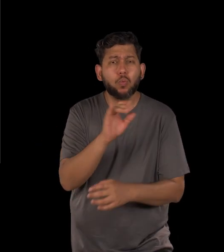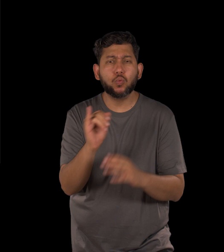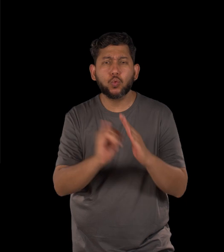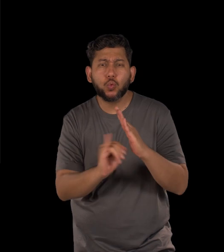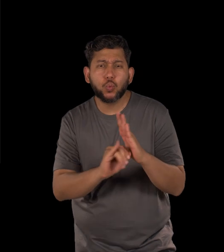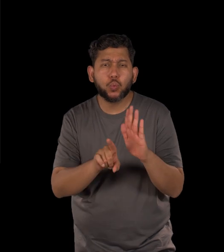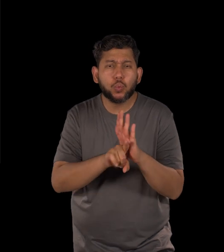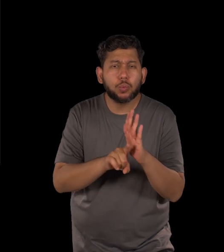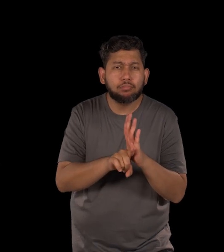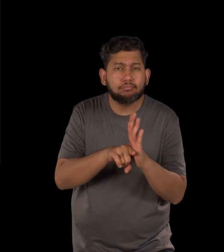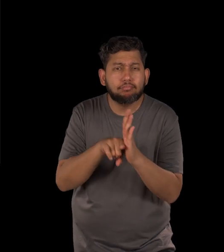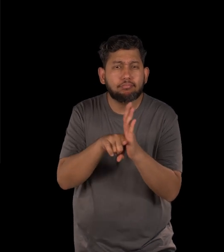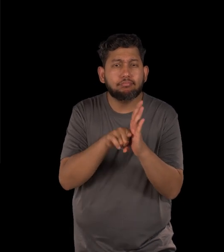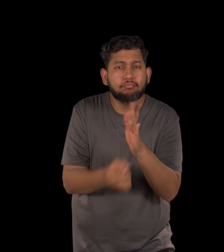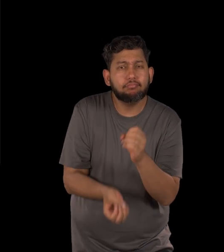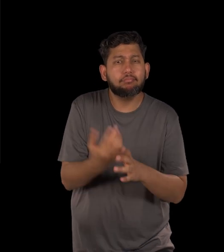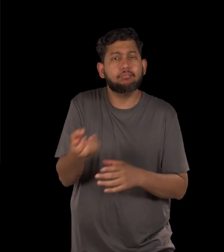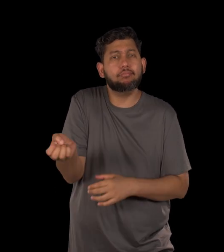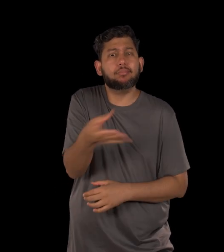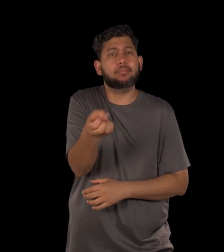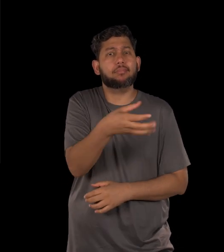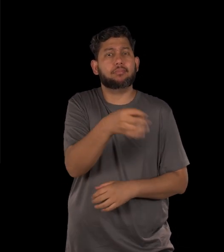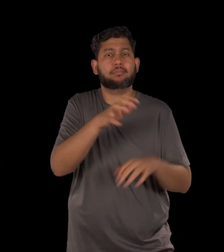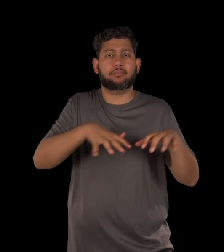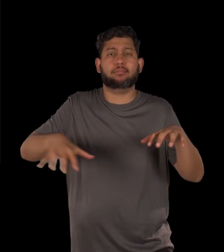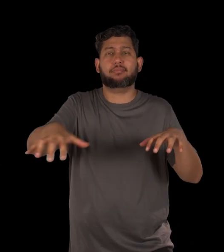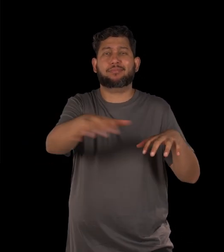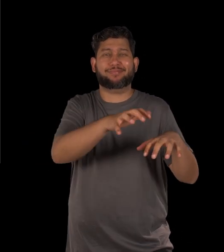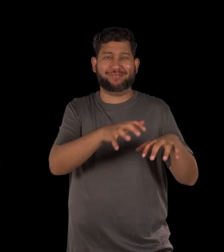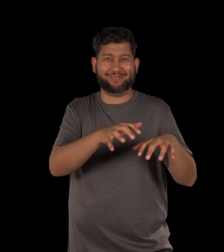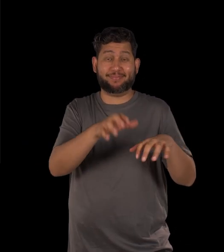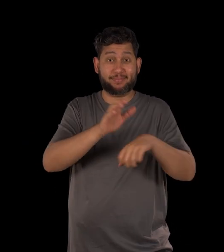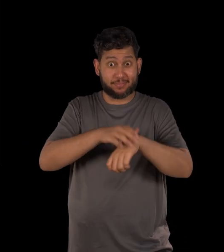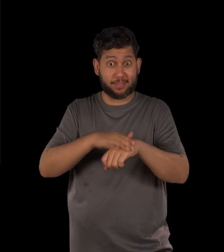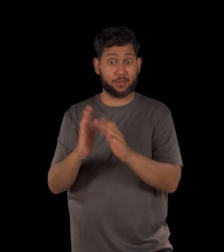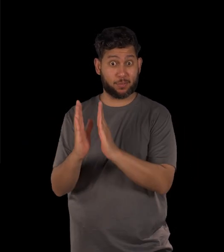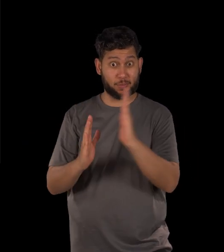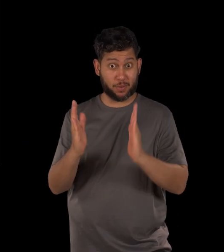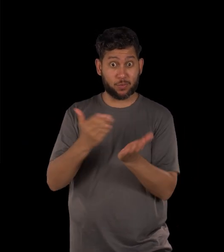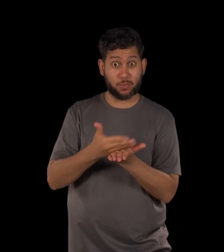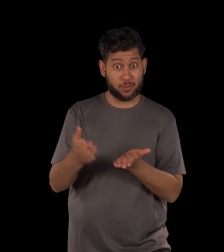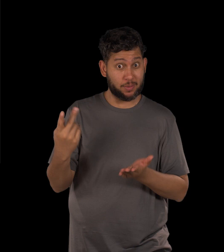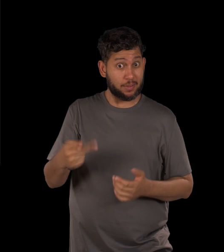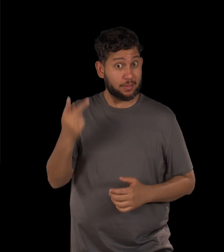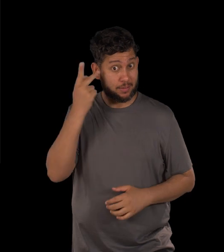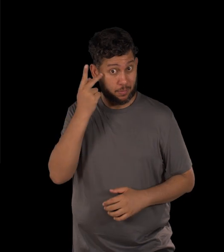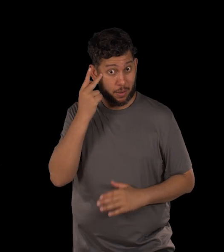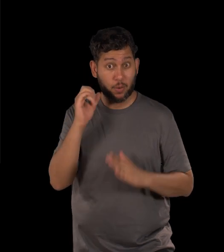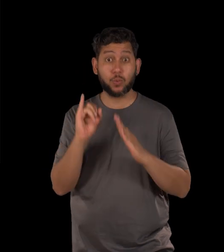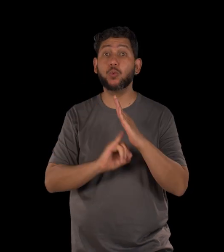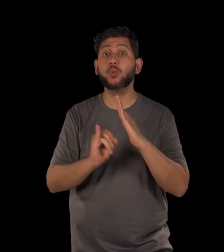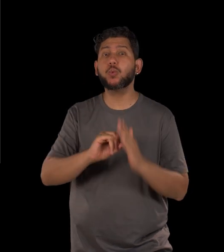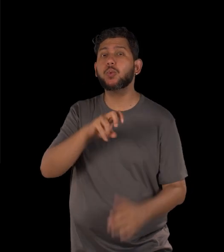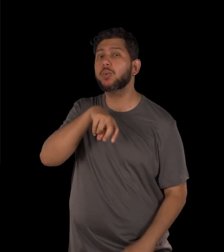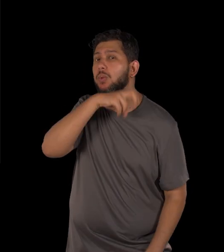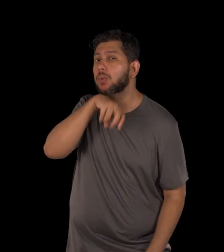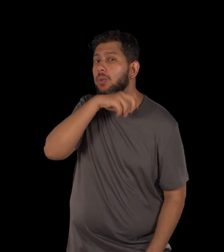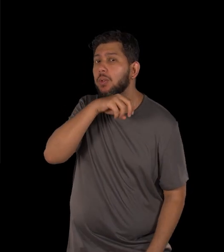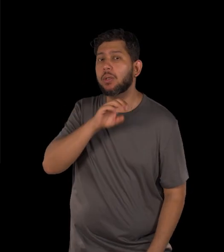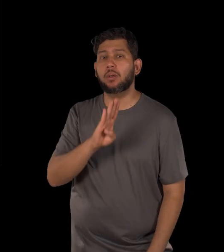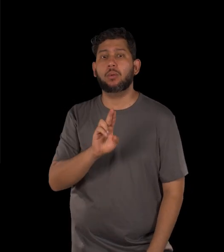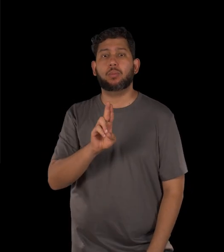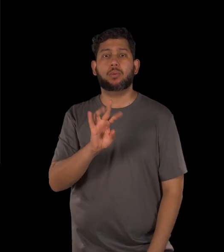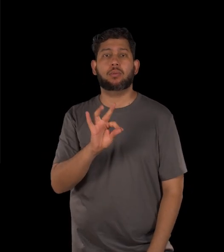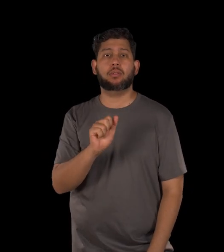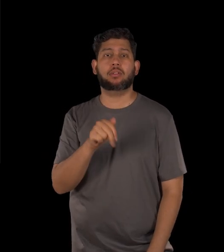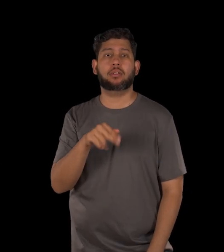eram inaugurados. Nessa época, também foi inaugurado em São Paulo o Instituto Butantan, um dos maiores